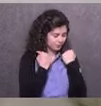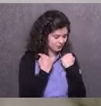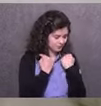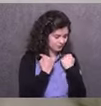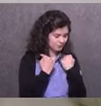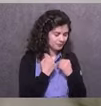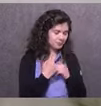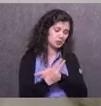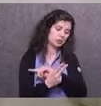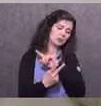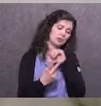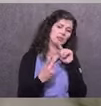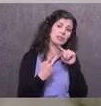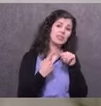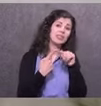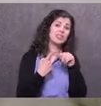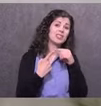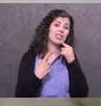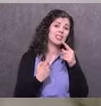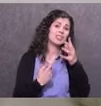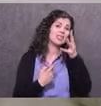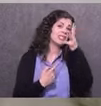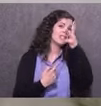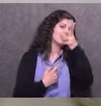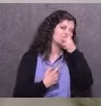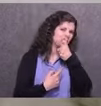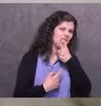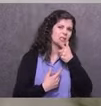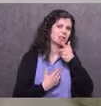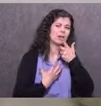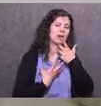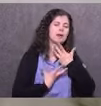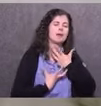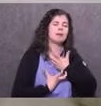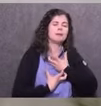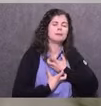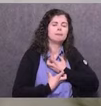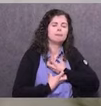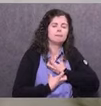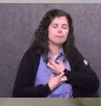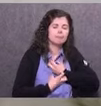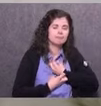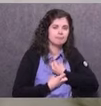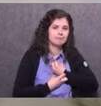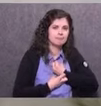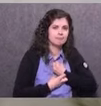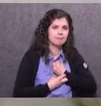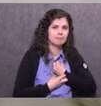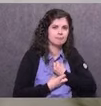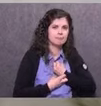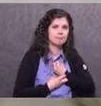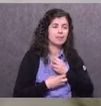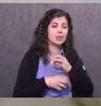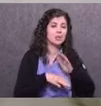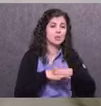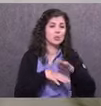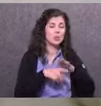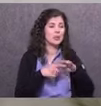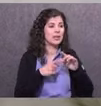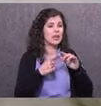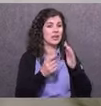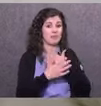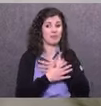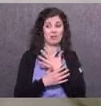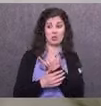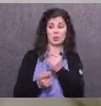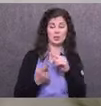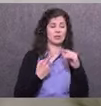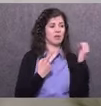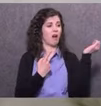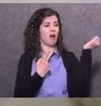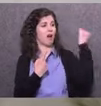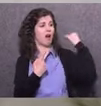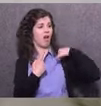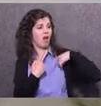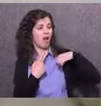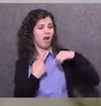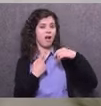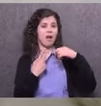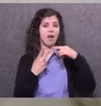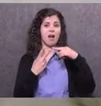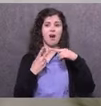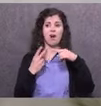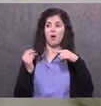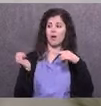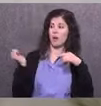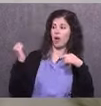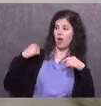Tristeza e angústia, agravadas pelo abandono dos discípulos e pela traição de